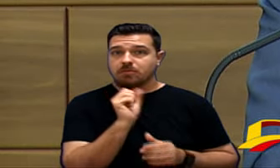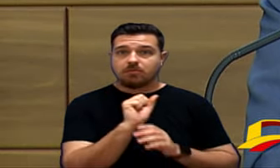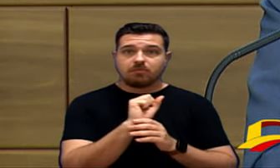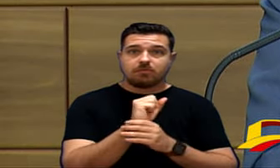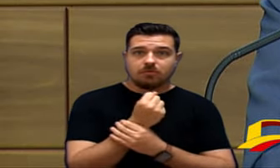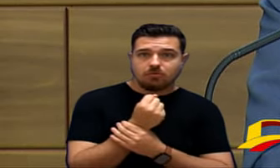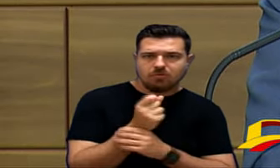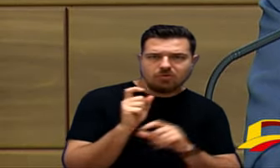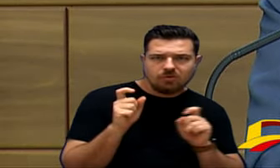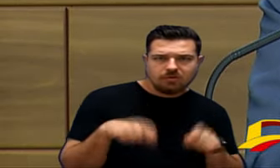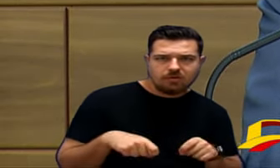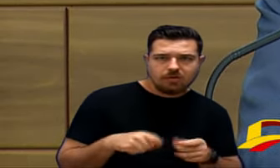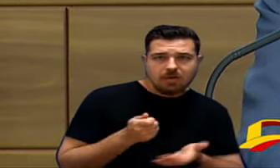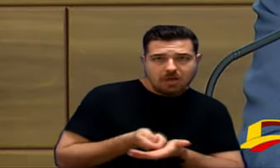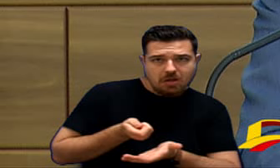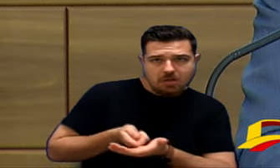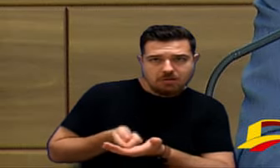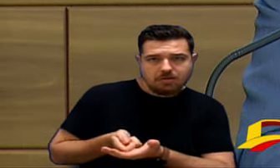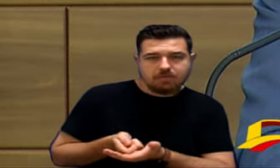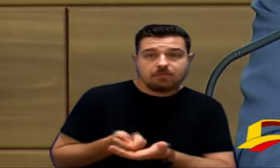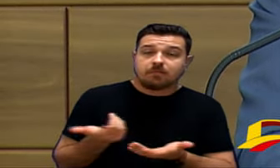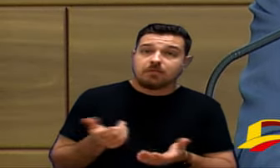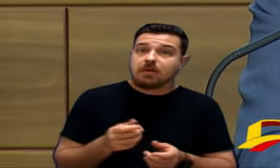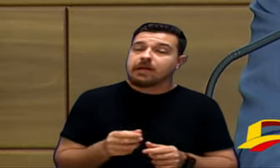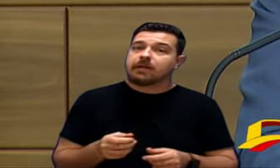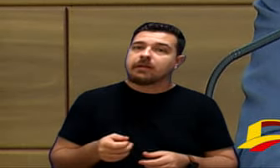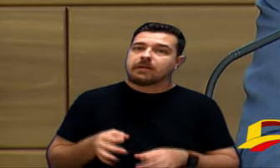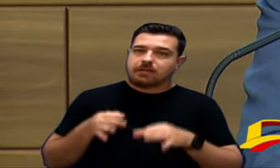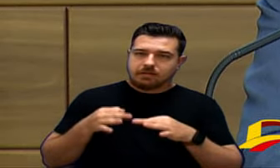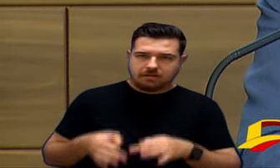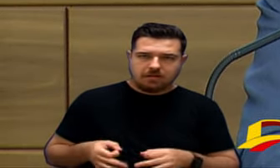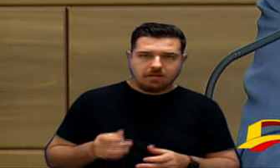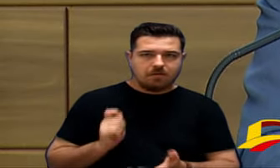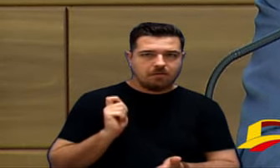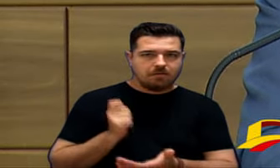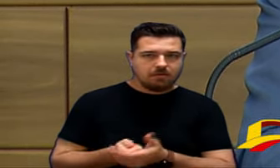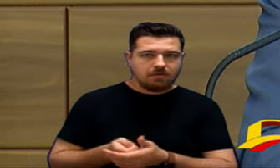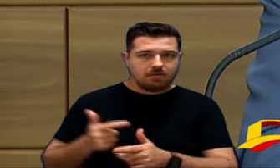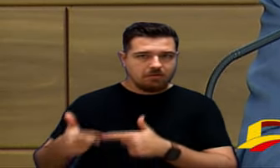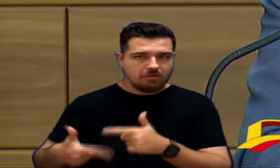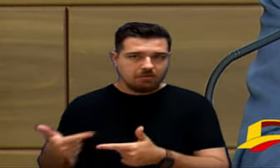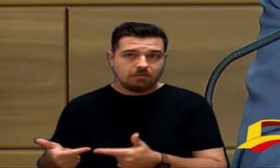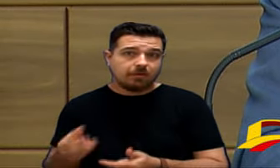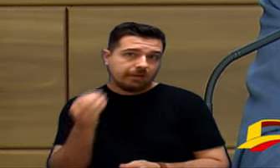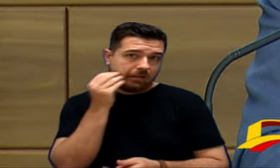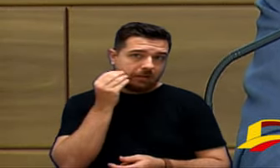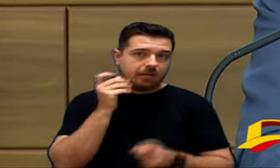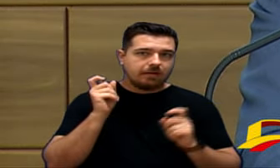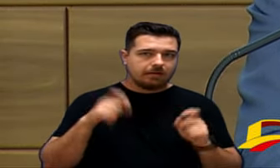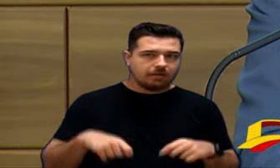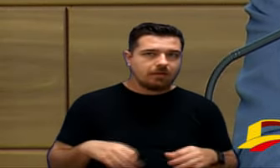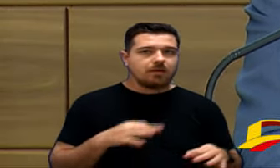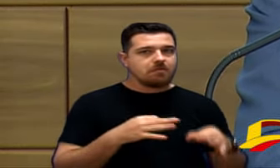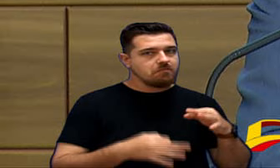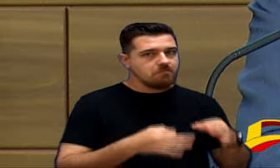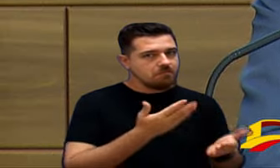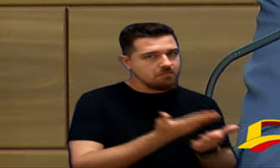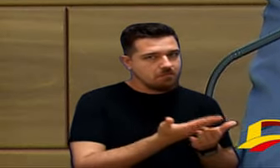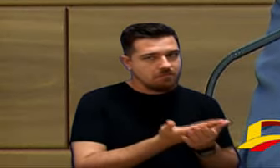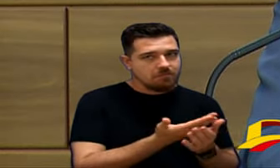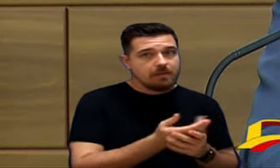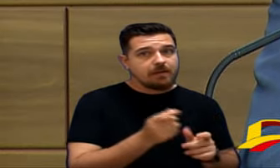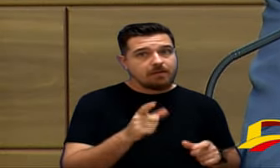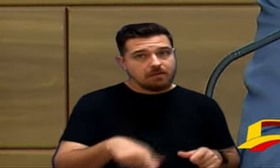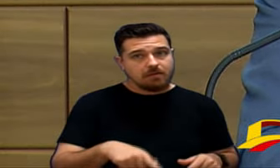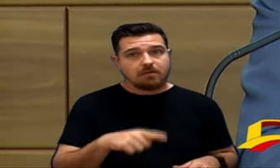empresas que eventualmente fosse garantisse o pagamento desses trabalhadores a gente tá tentando ver se isso é possível se esse tipo de seguro